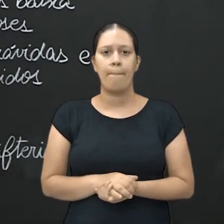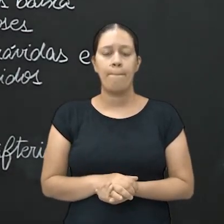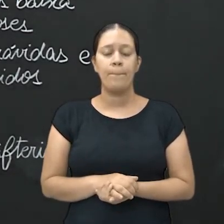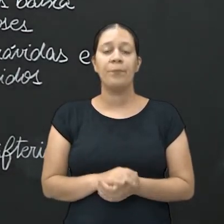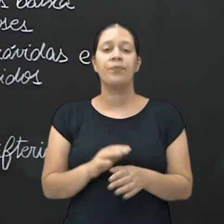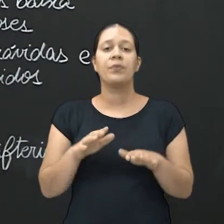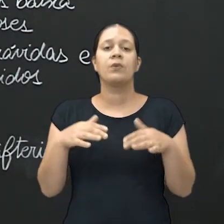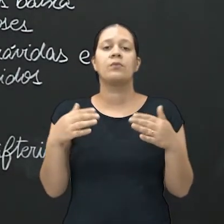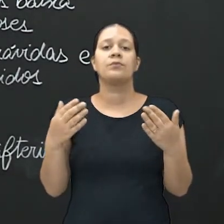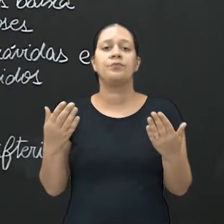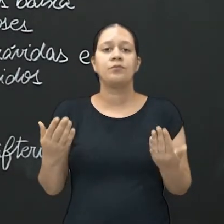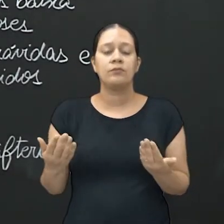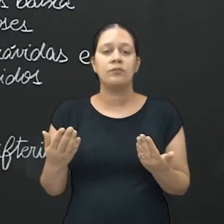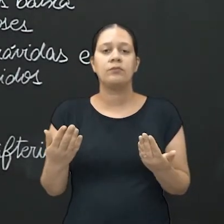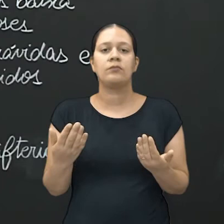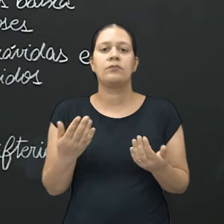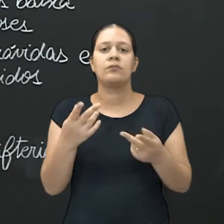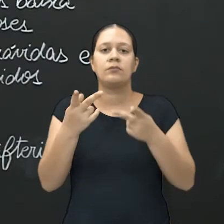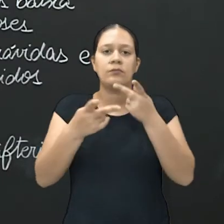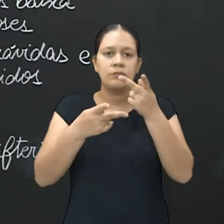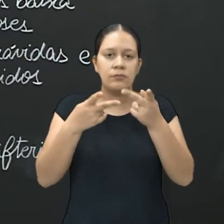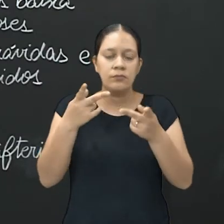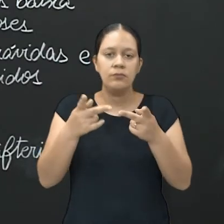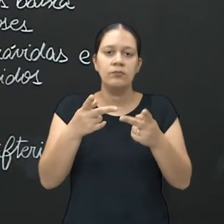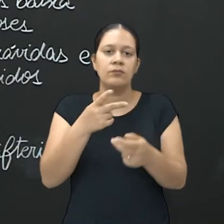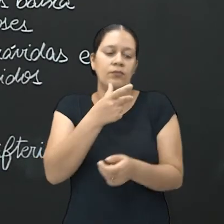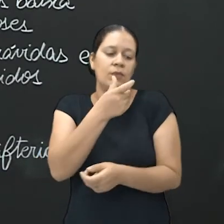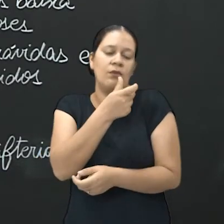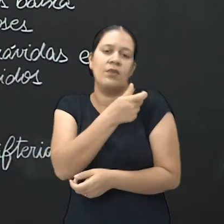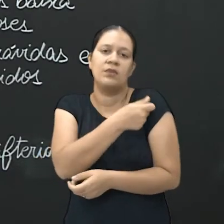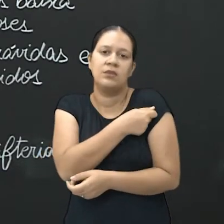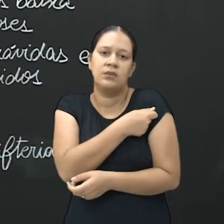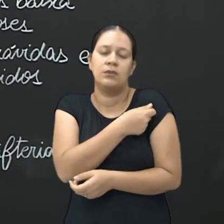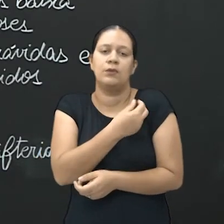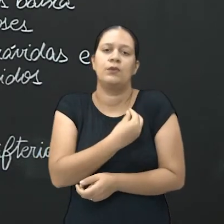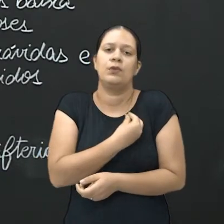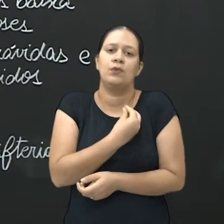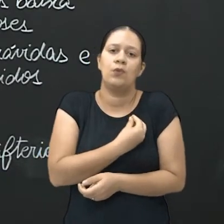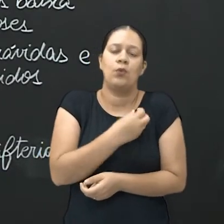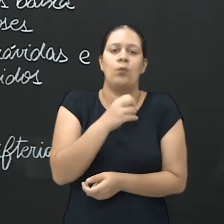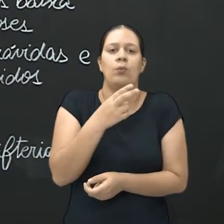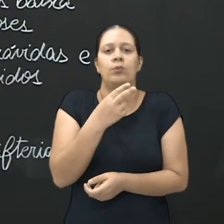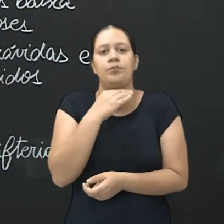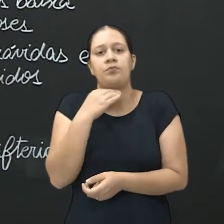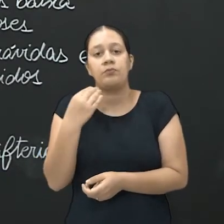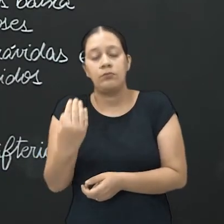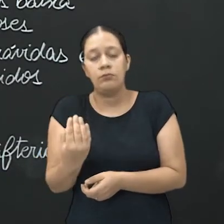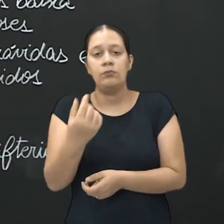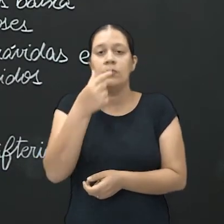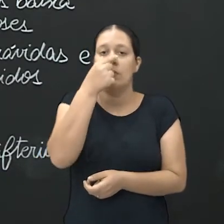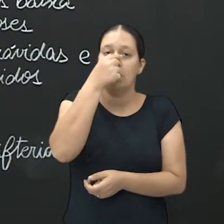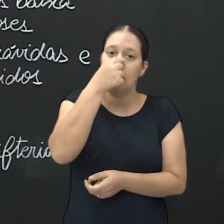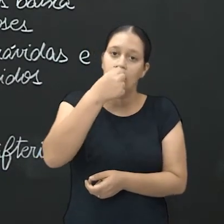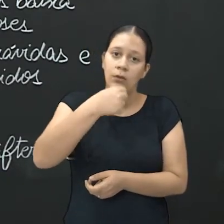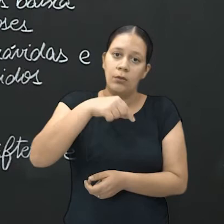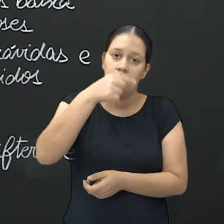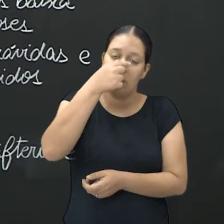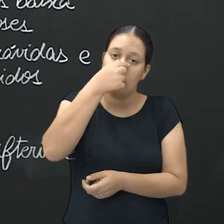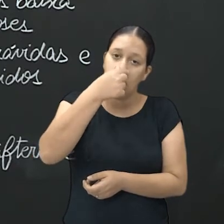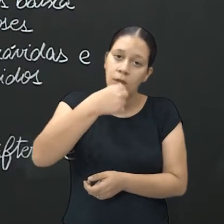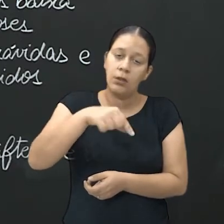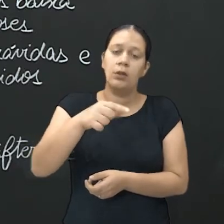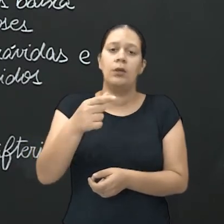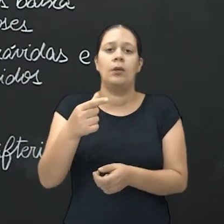E quando eu falo de uma vacina de um vírus inativo ou um vírus morto, gripe, né? Temos aí campanhas anuais